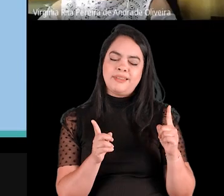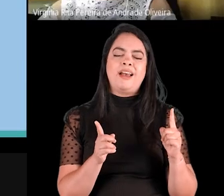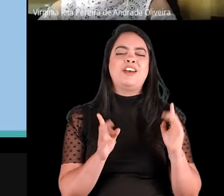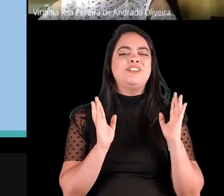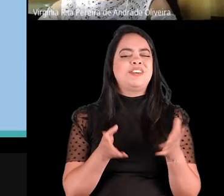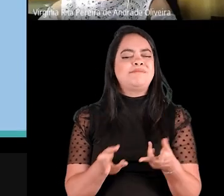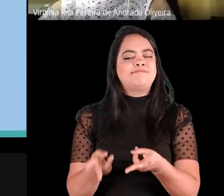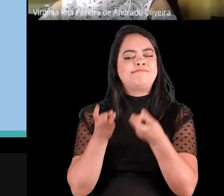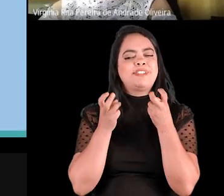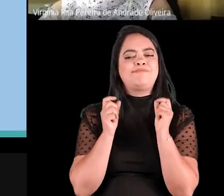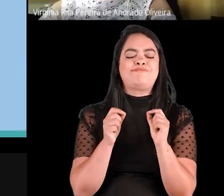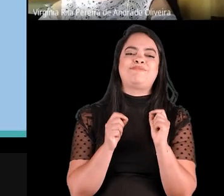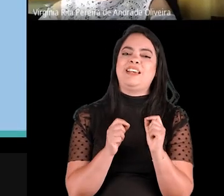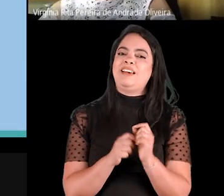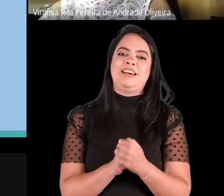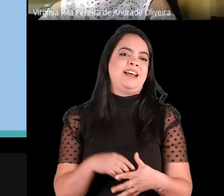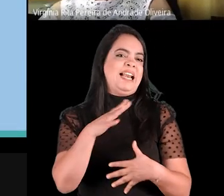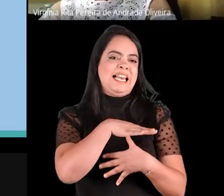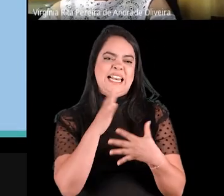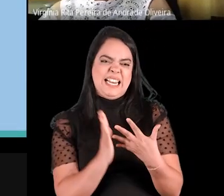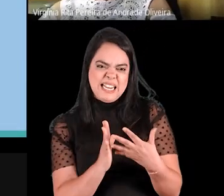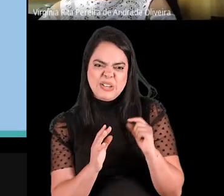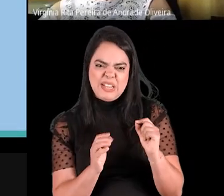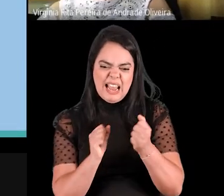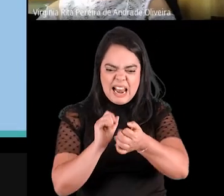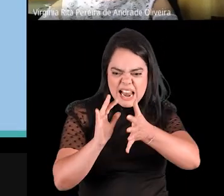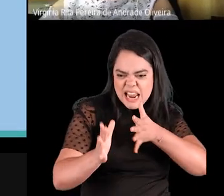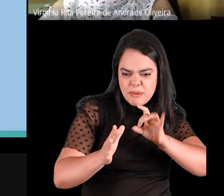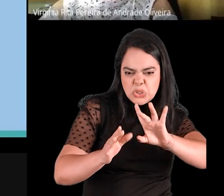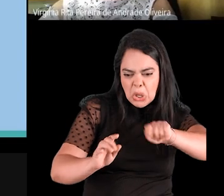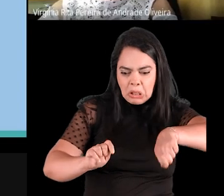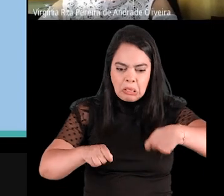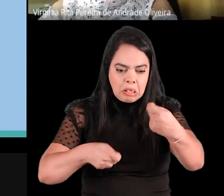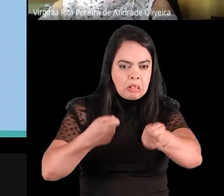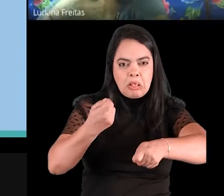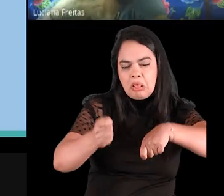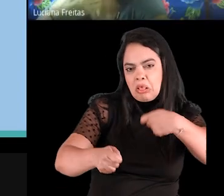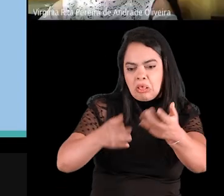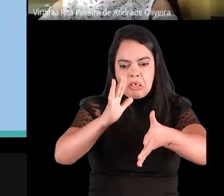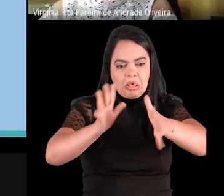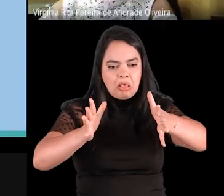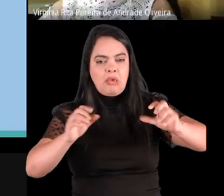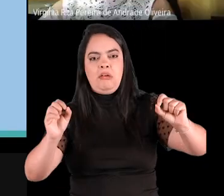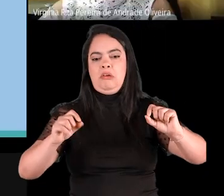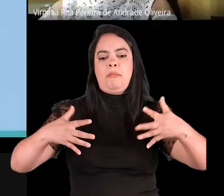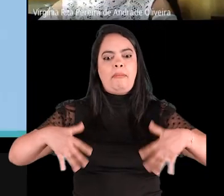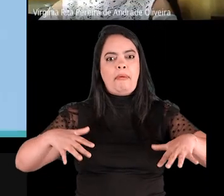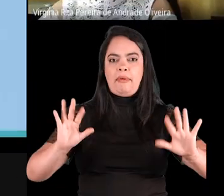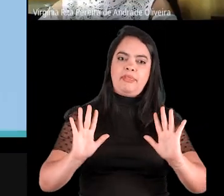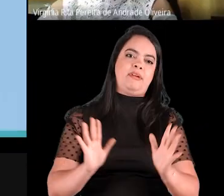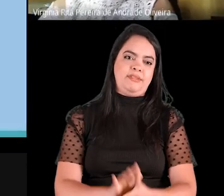olhar crítico e dizer, não, língua de sinais não é gesticular, né? Não é exatamente como diz a Luciana, ficar balangando